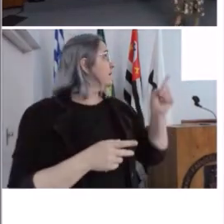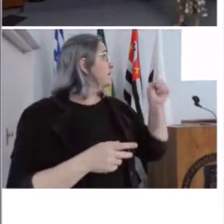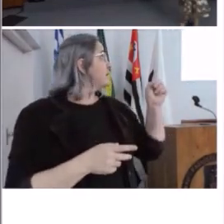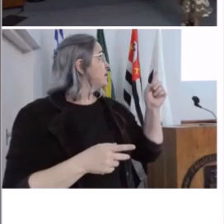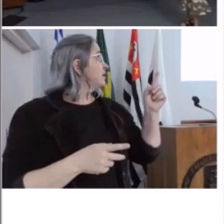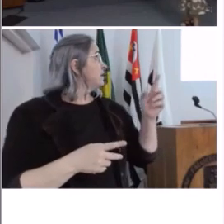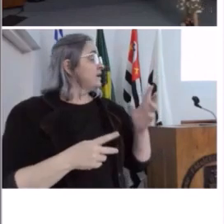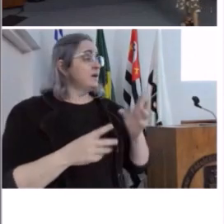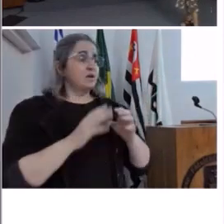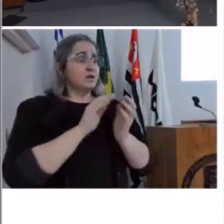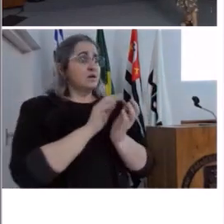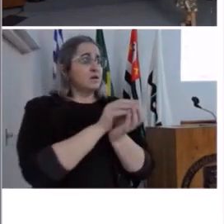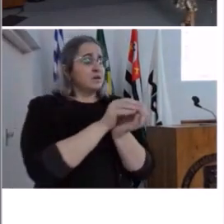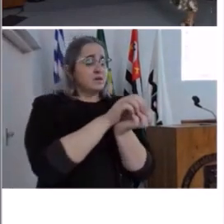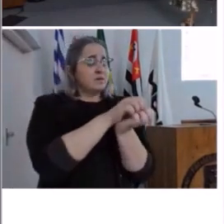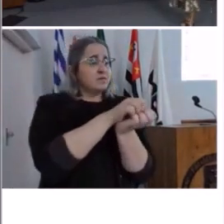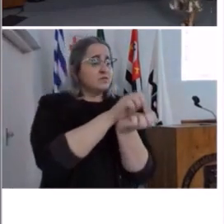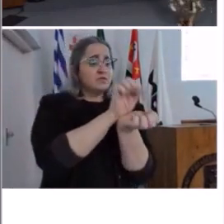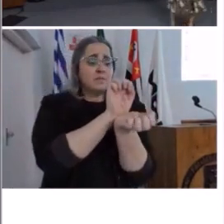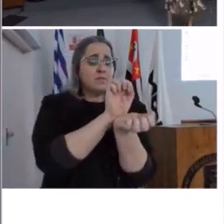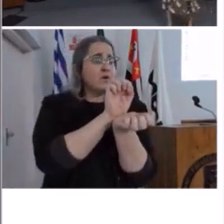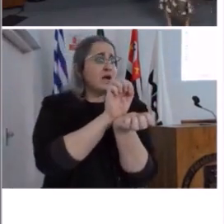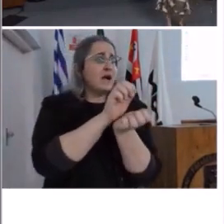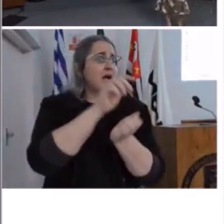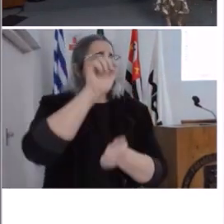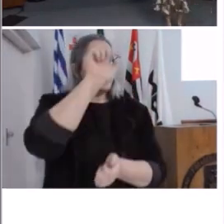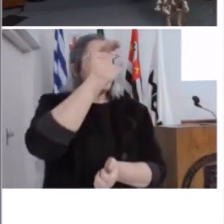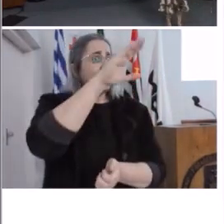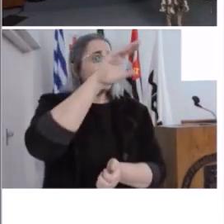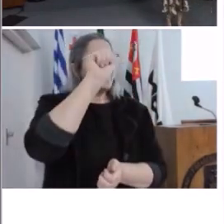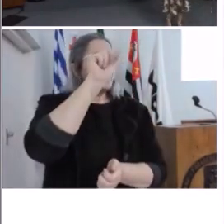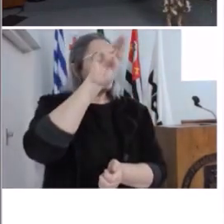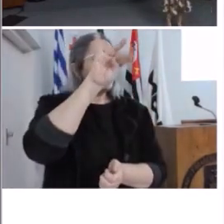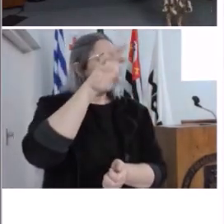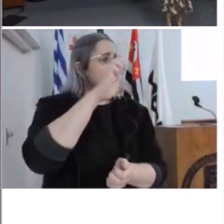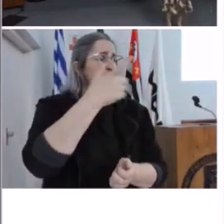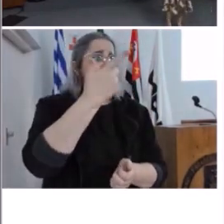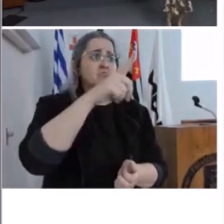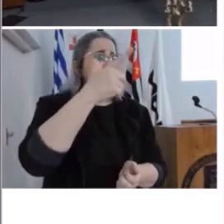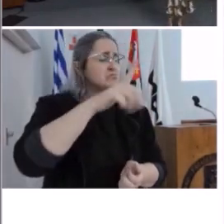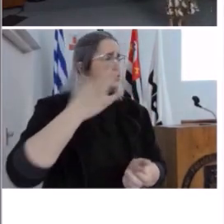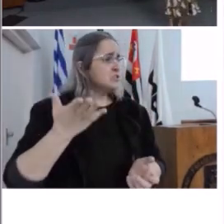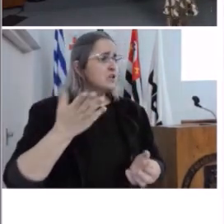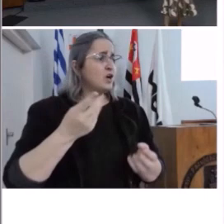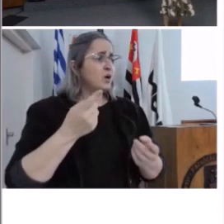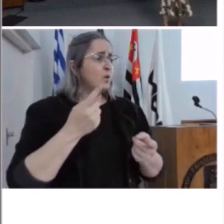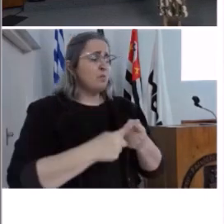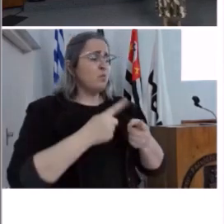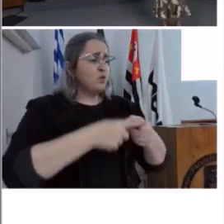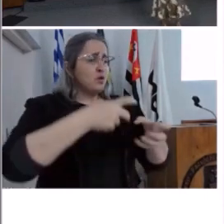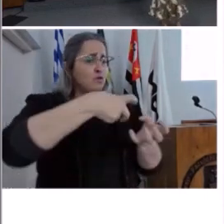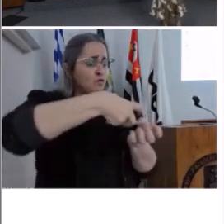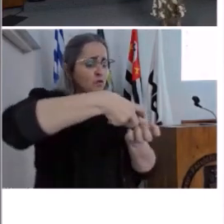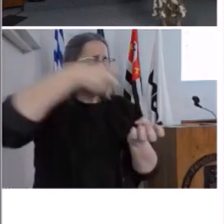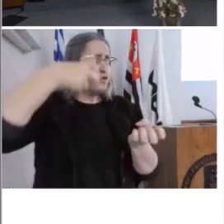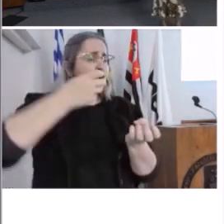fez a avaliação da cavidade bucal, não tinha uma cárie, não tinha nenhuma lesão dentária que poderia justificar fazer uma drenagem.